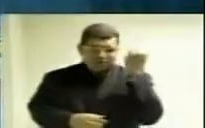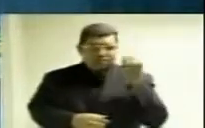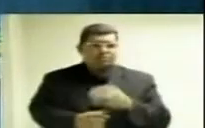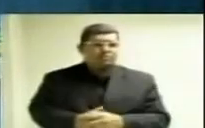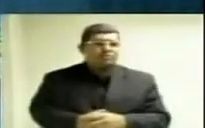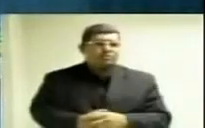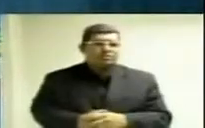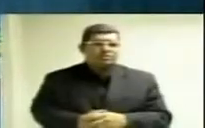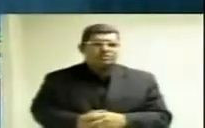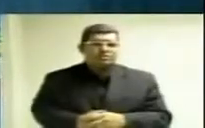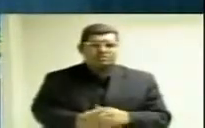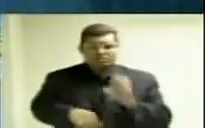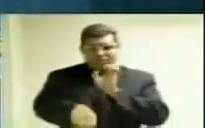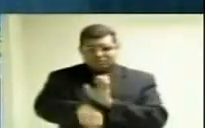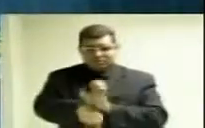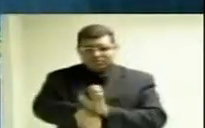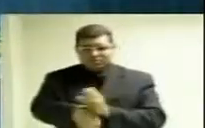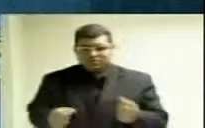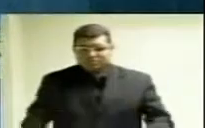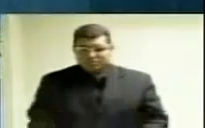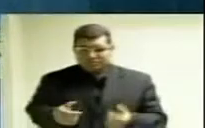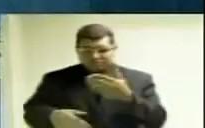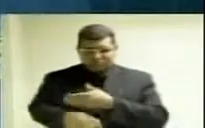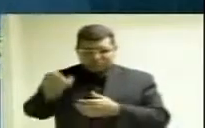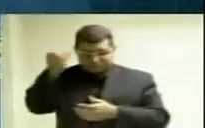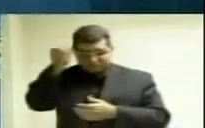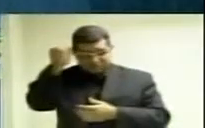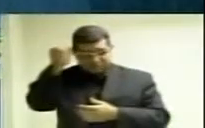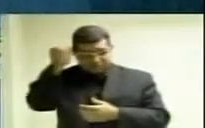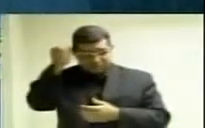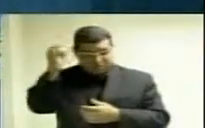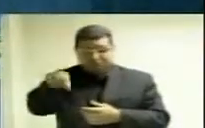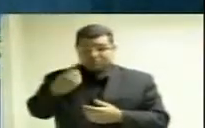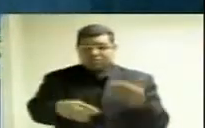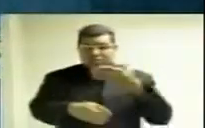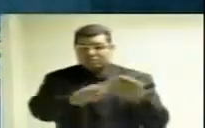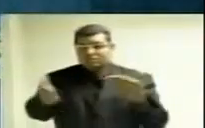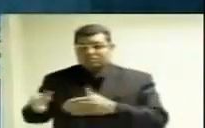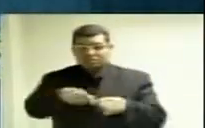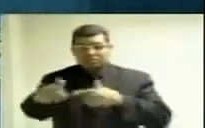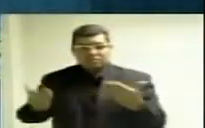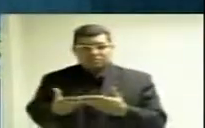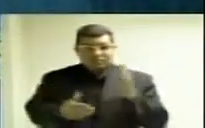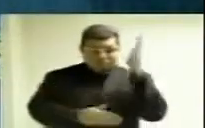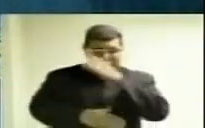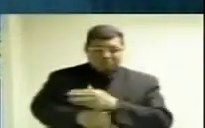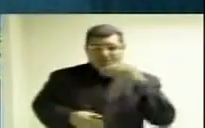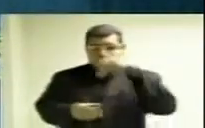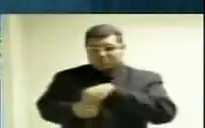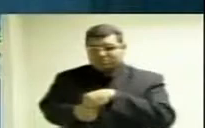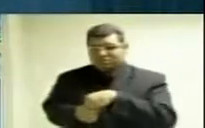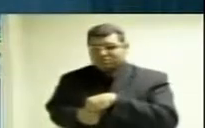esquizofrênica. De o Estado gastar para encarcerar alguém que depois vai sair do encarceramento pior do que